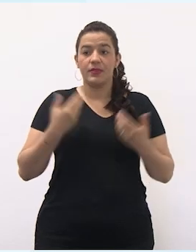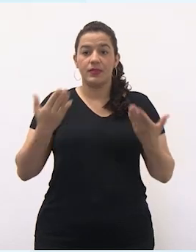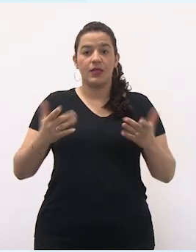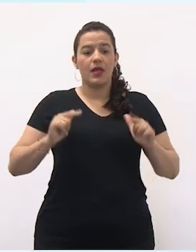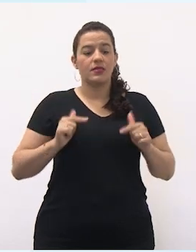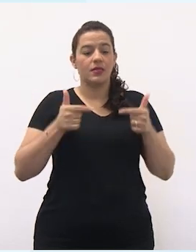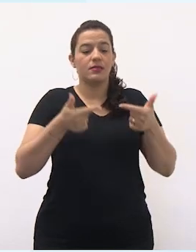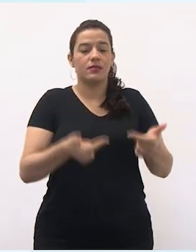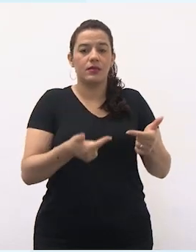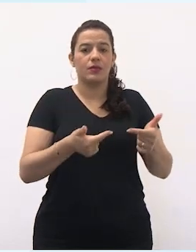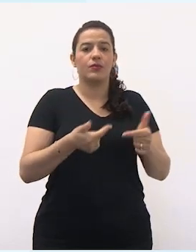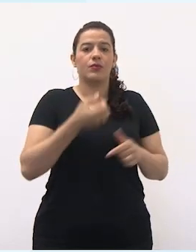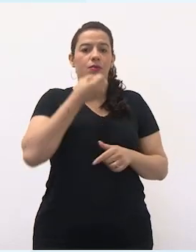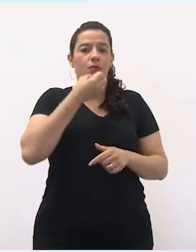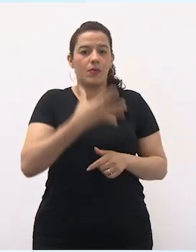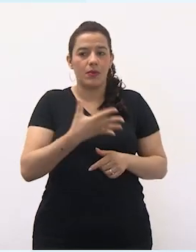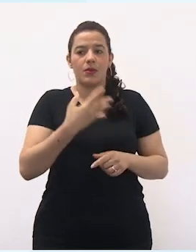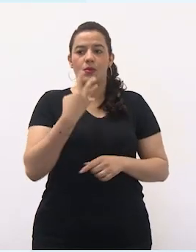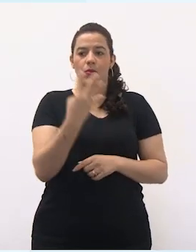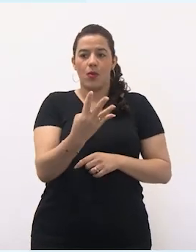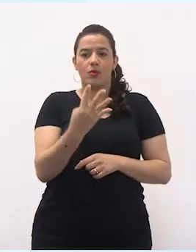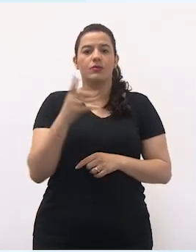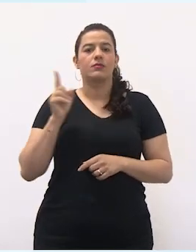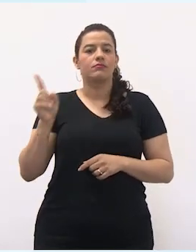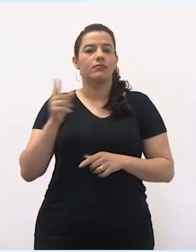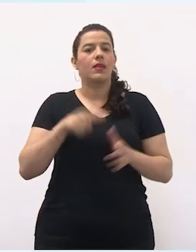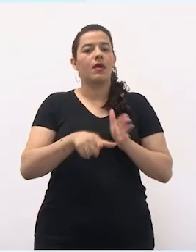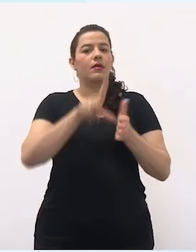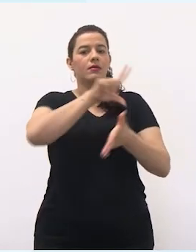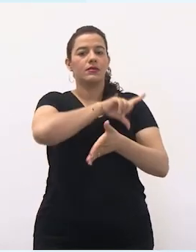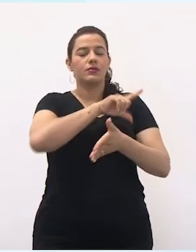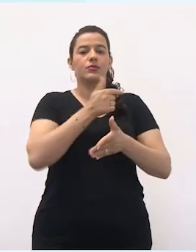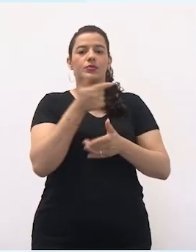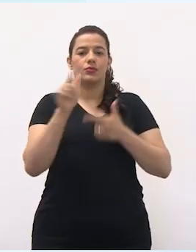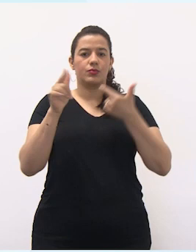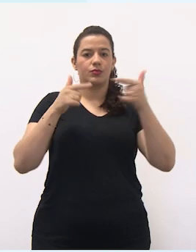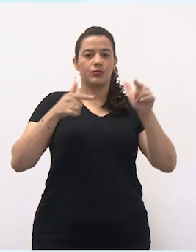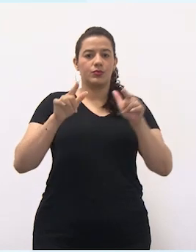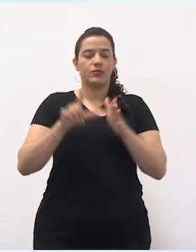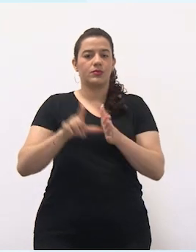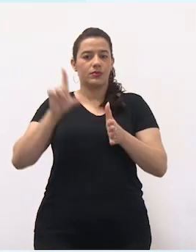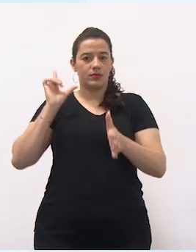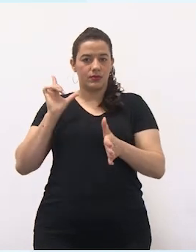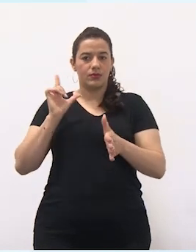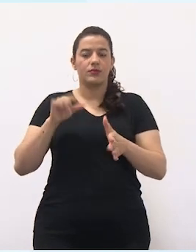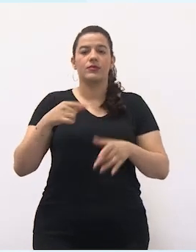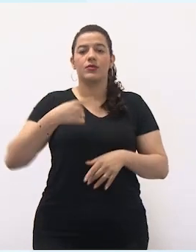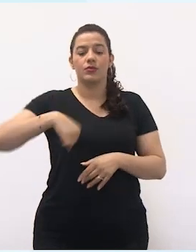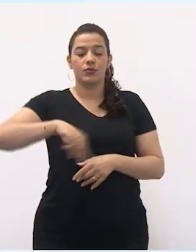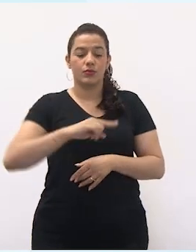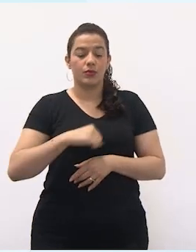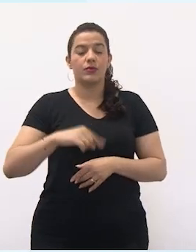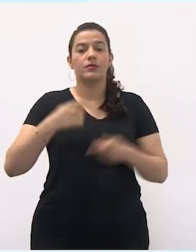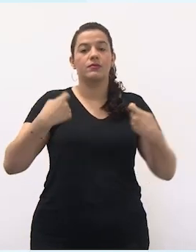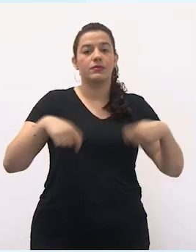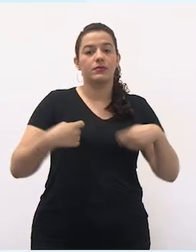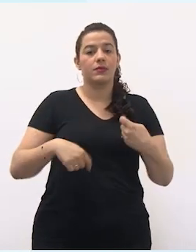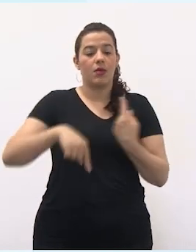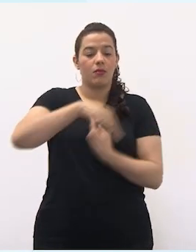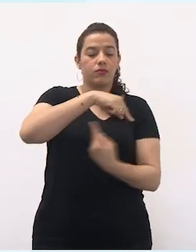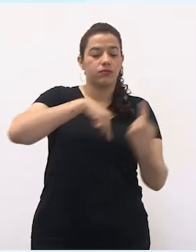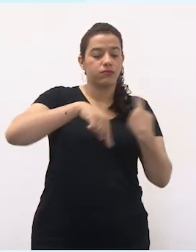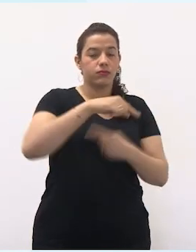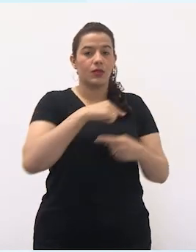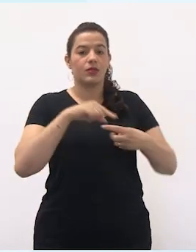ela é um pouquinho diferente das 3 anteriores. A ideia é que todos possam fazer uma relação